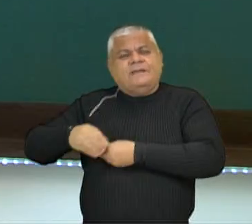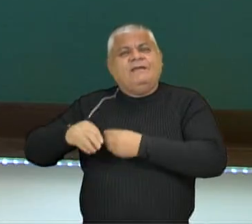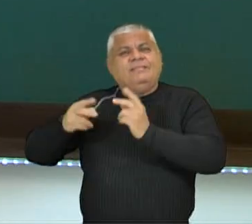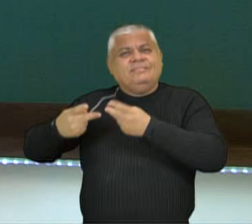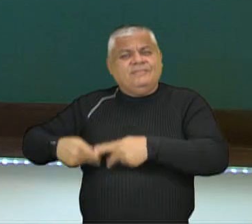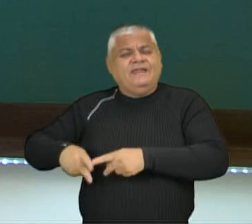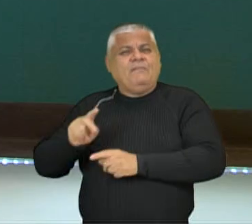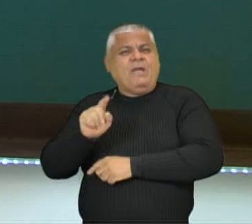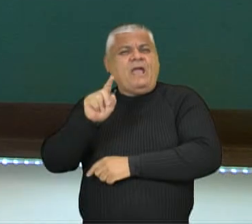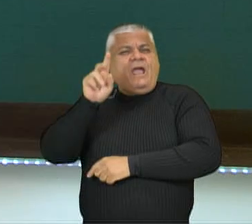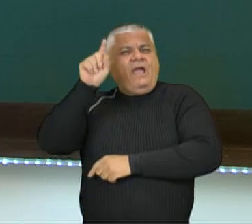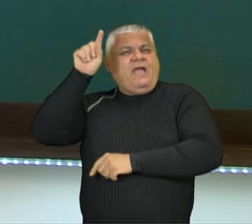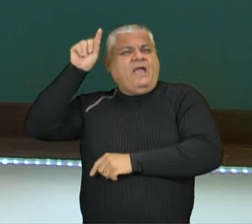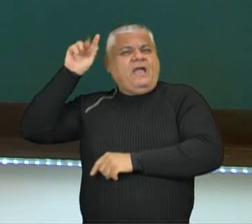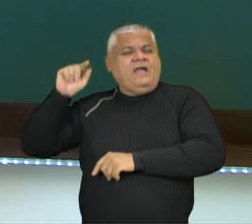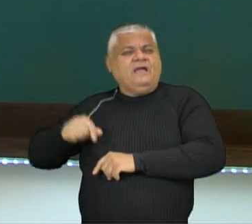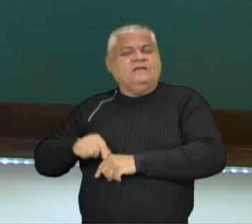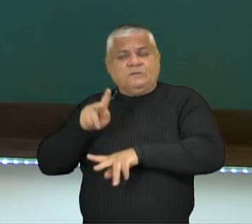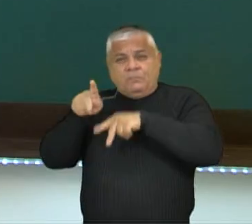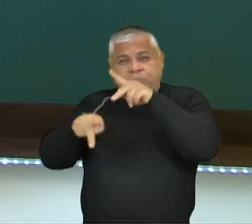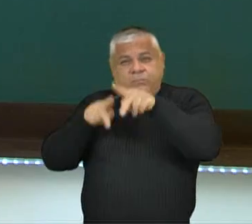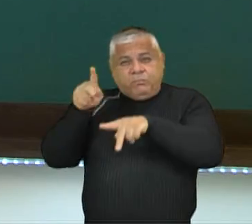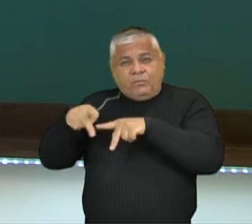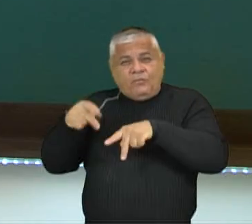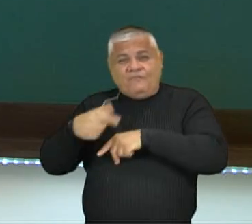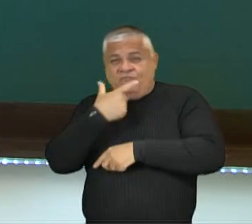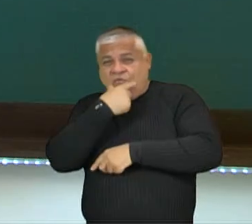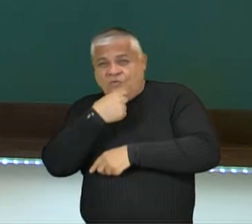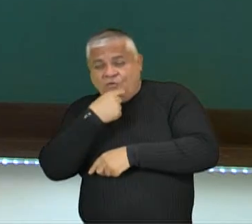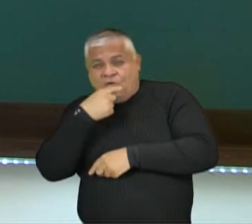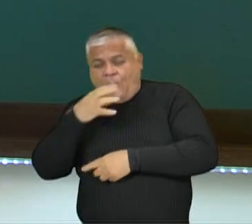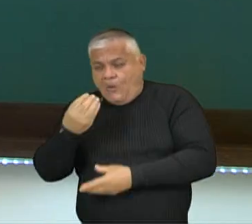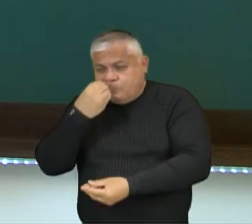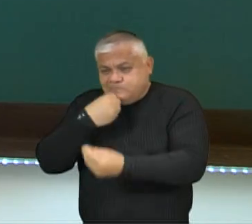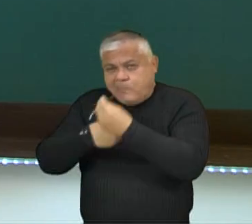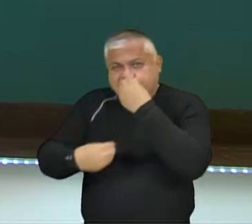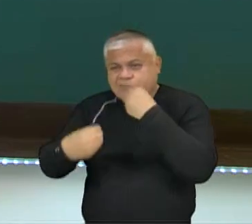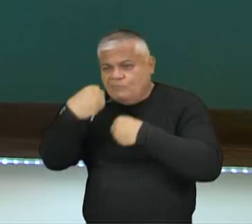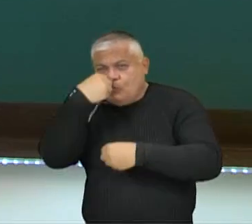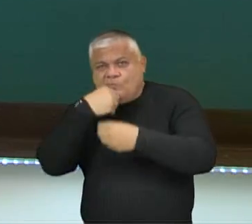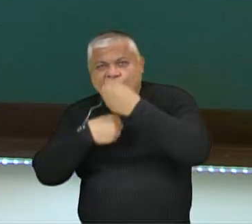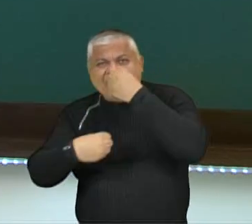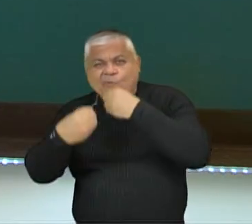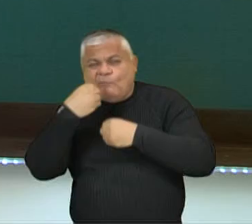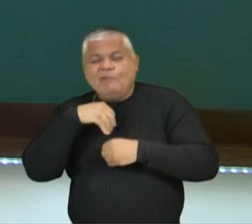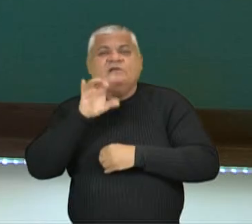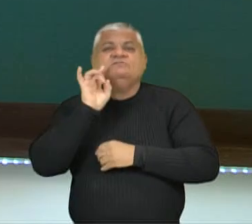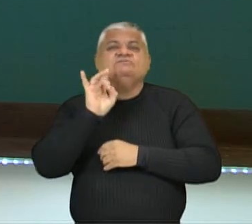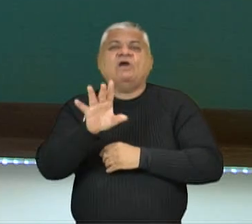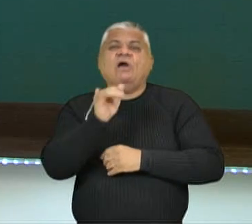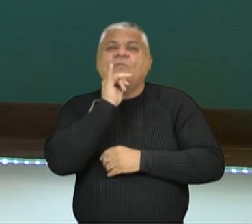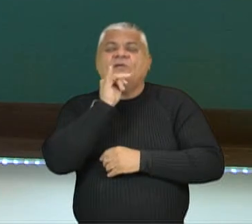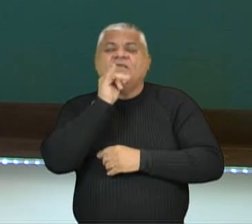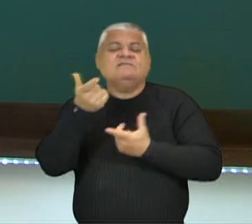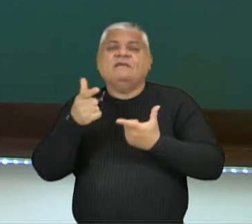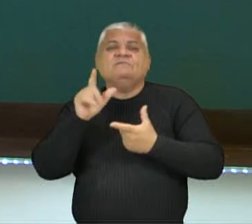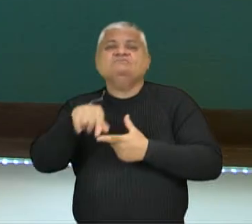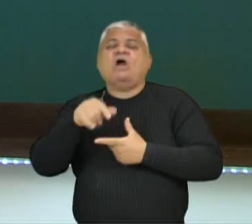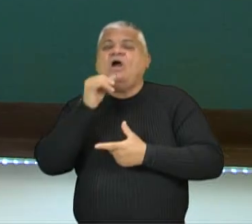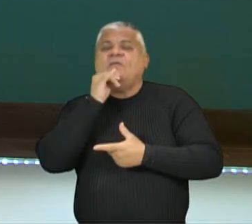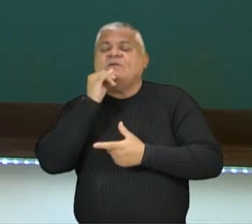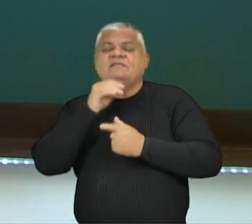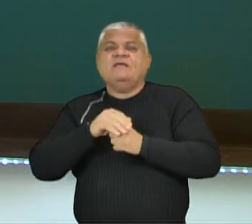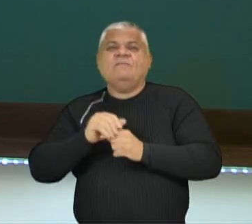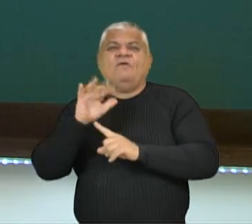ocuparam a Terra antes de nós. Porque a alimentação deles, na maior parte das vezes, era exclusivamente herbívora. E